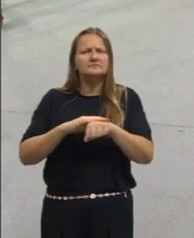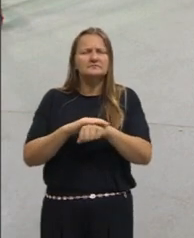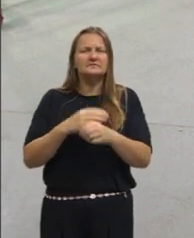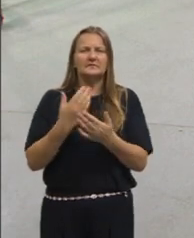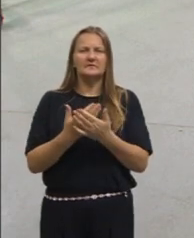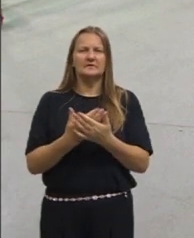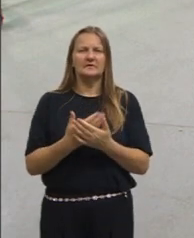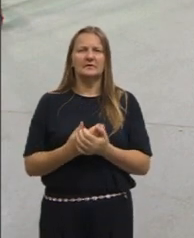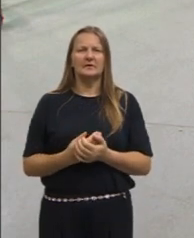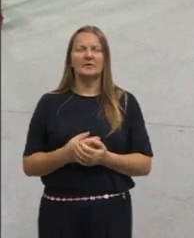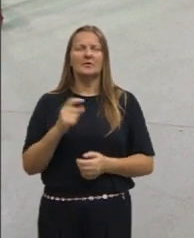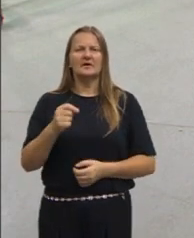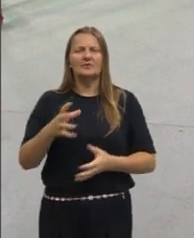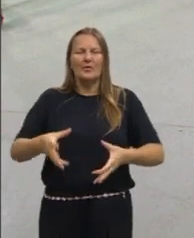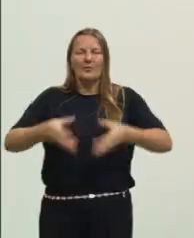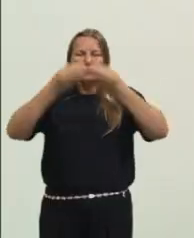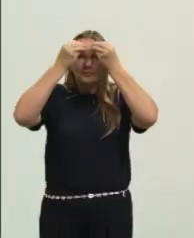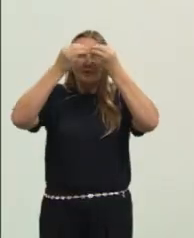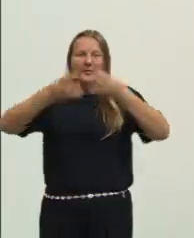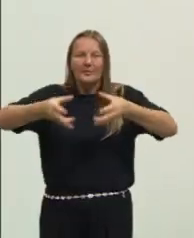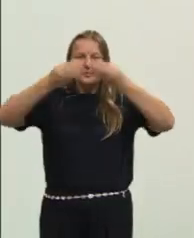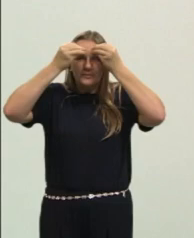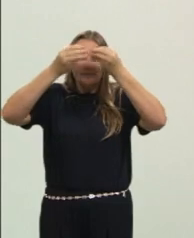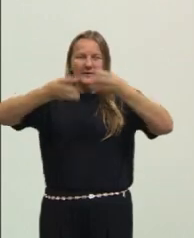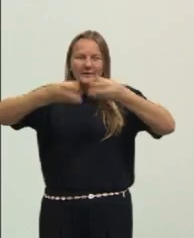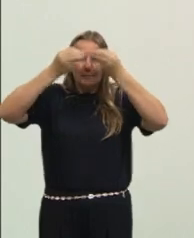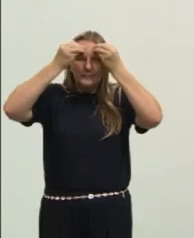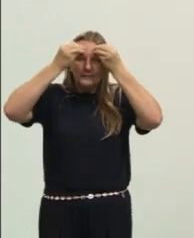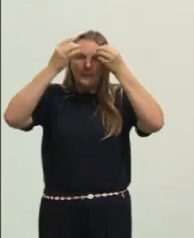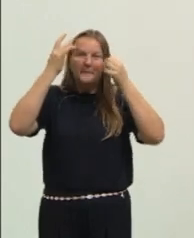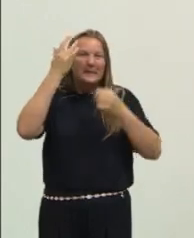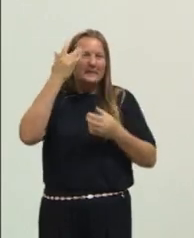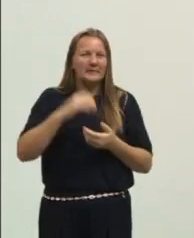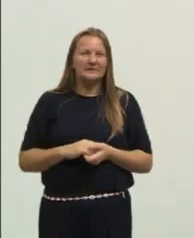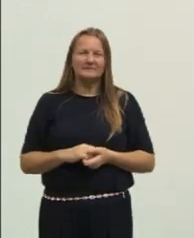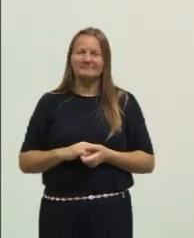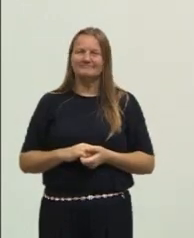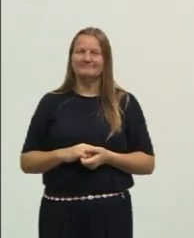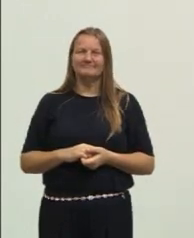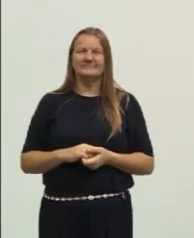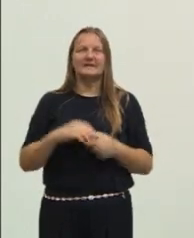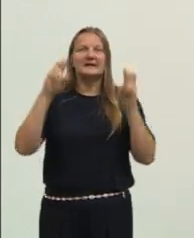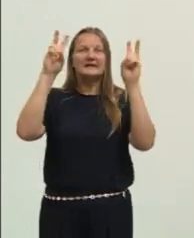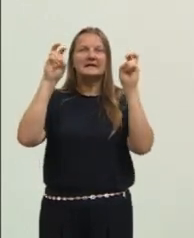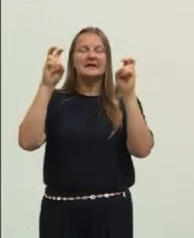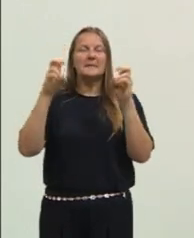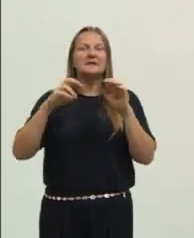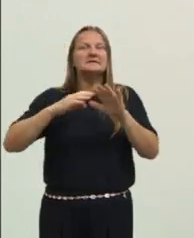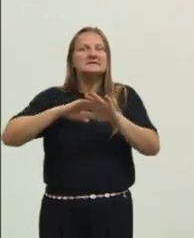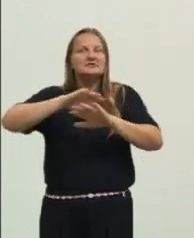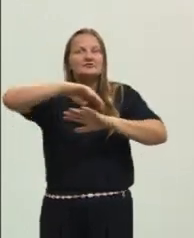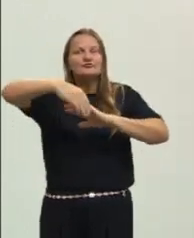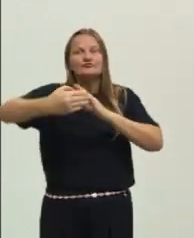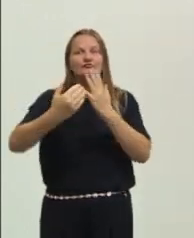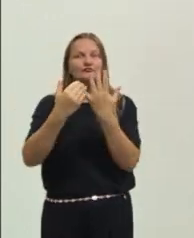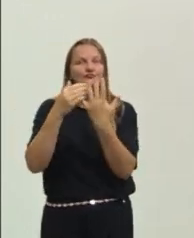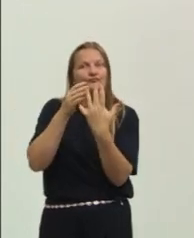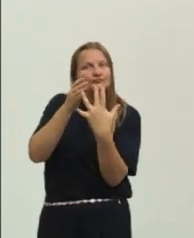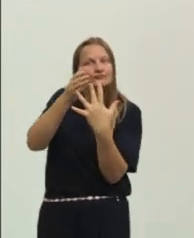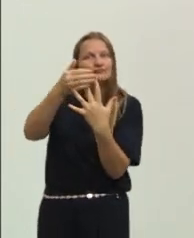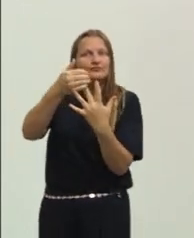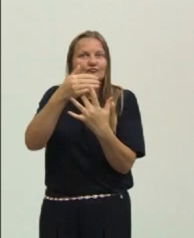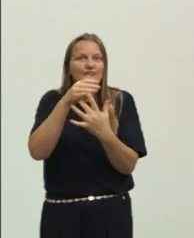a questão de coreba né isso que o Douglas falava a prova Ela traz temas transversais que passam por toda a